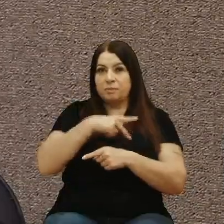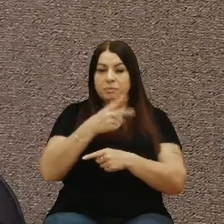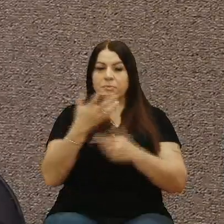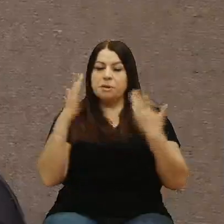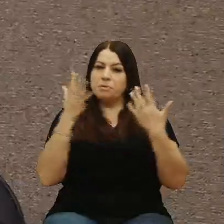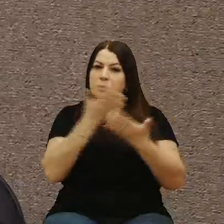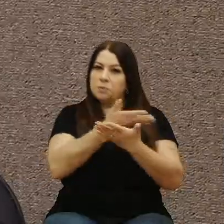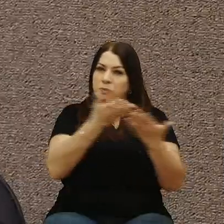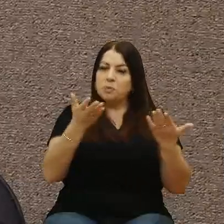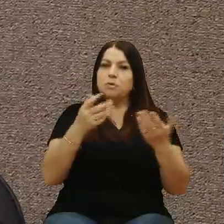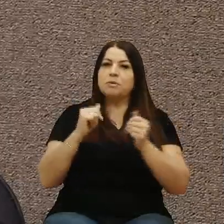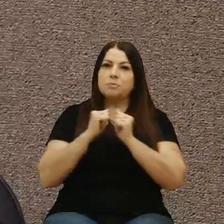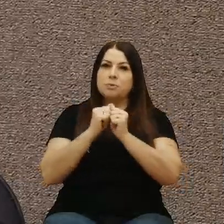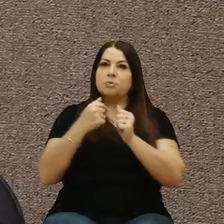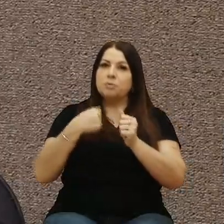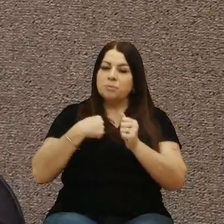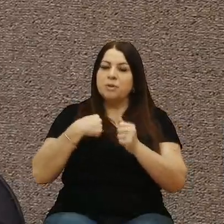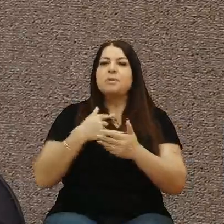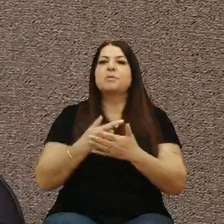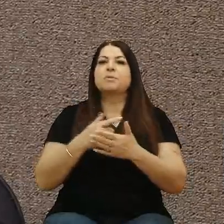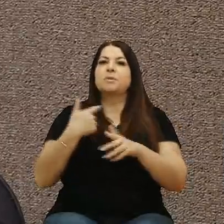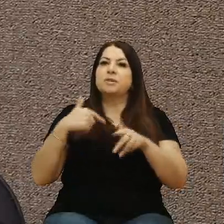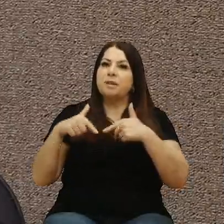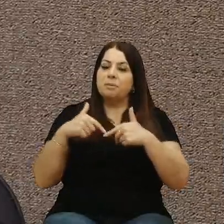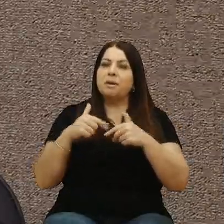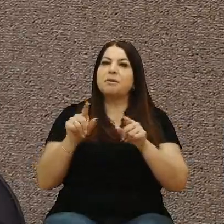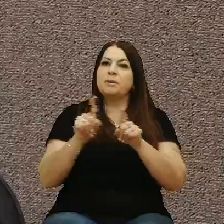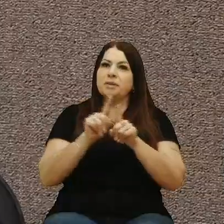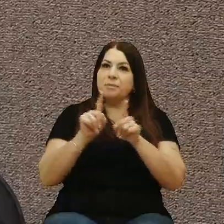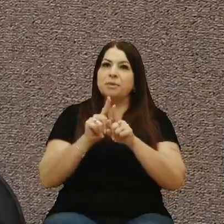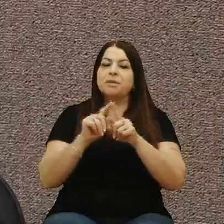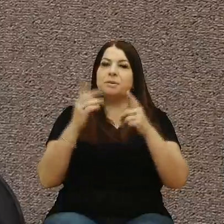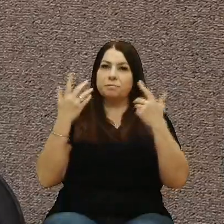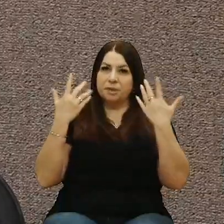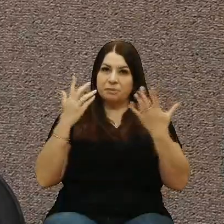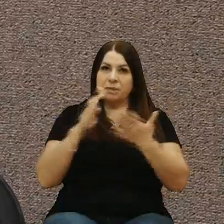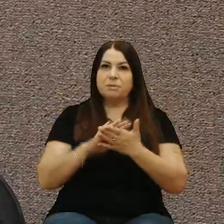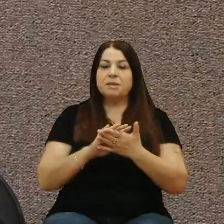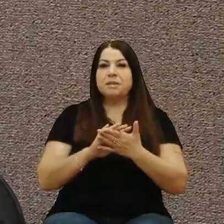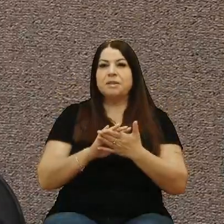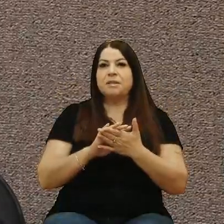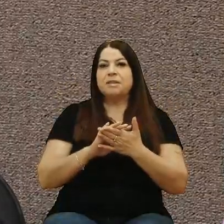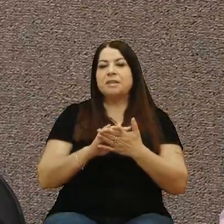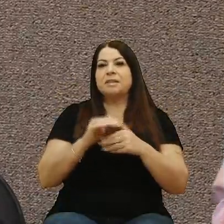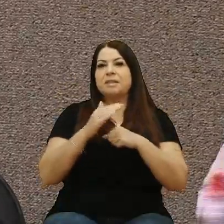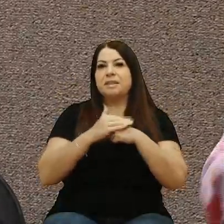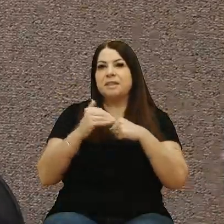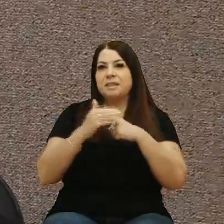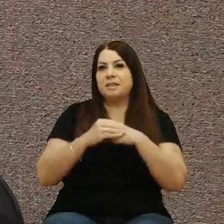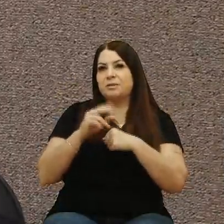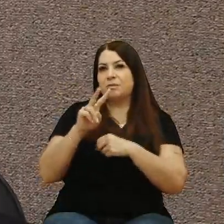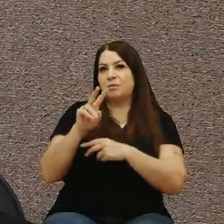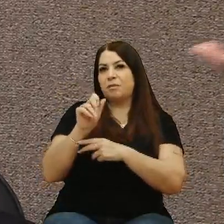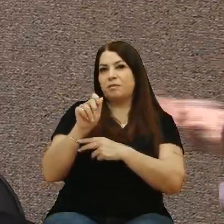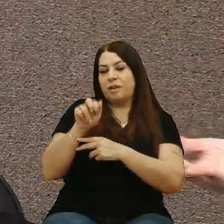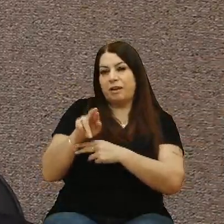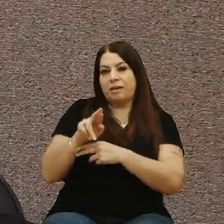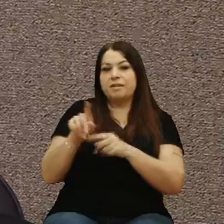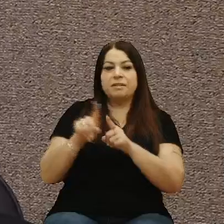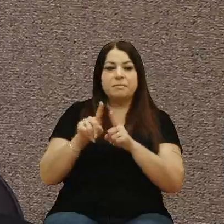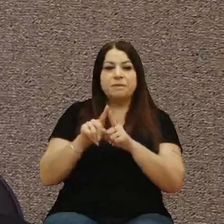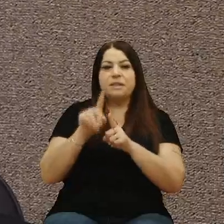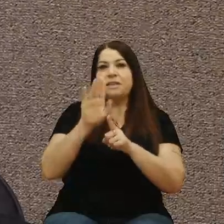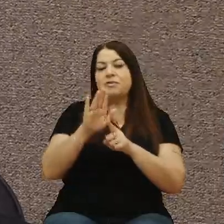dizer que contem muito comigo nesse trabalho e, ao mesmo tempo, parabenizar nosso querido Wagner Stefan, que deixou o